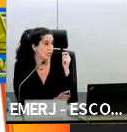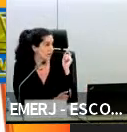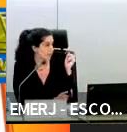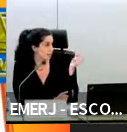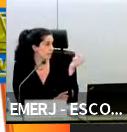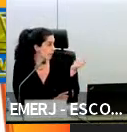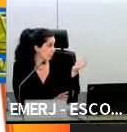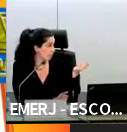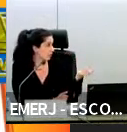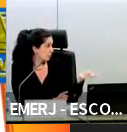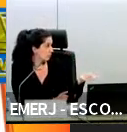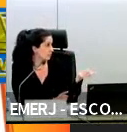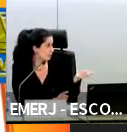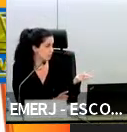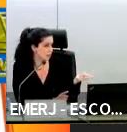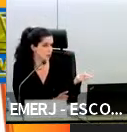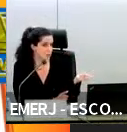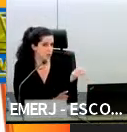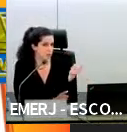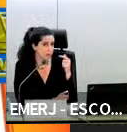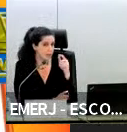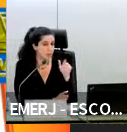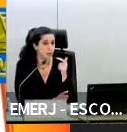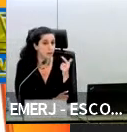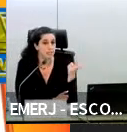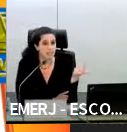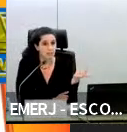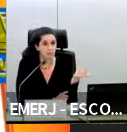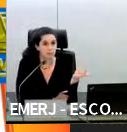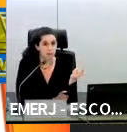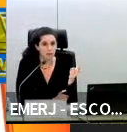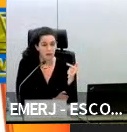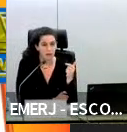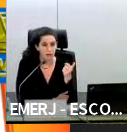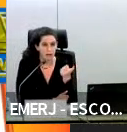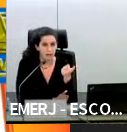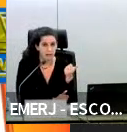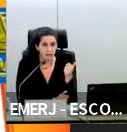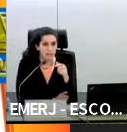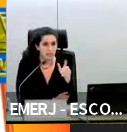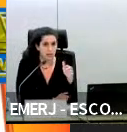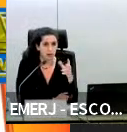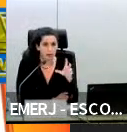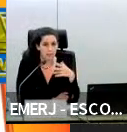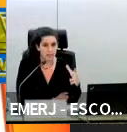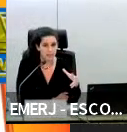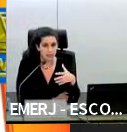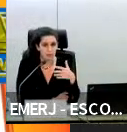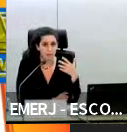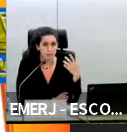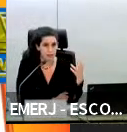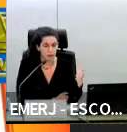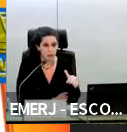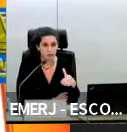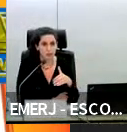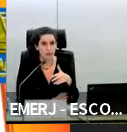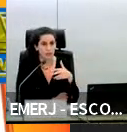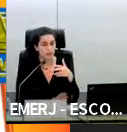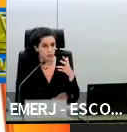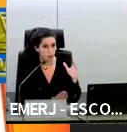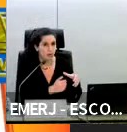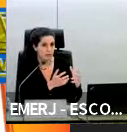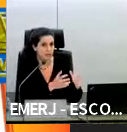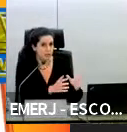companheiras, a gente vê contágio efetivo às suas companheiras, proibição de deixar lá a perseguição